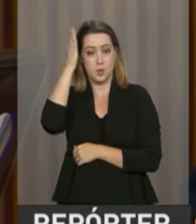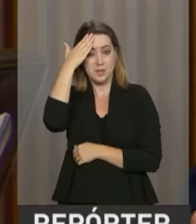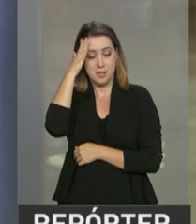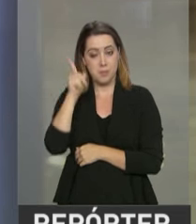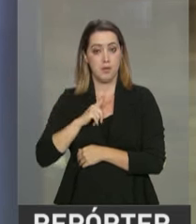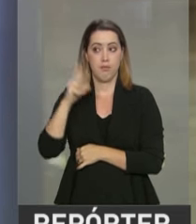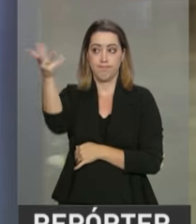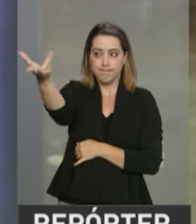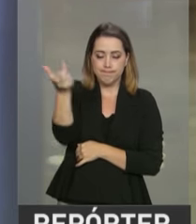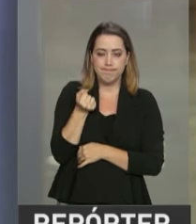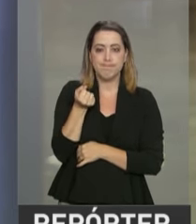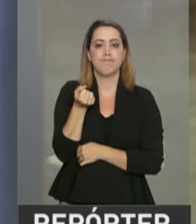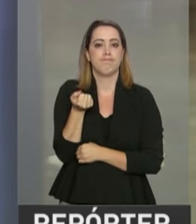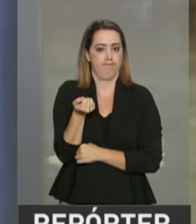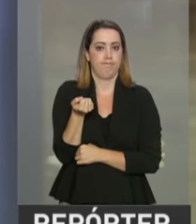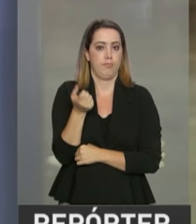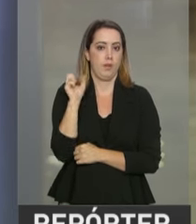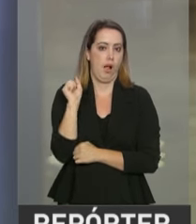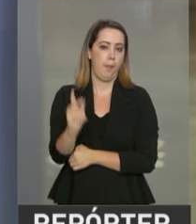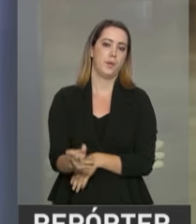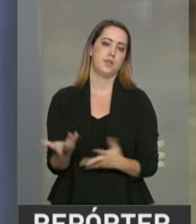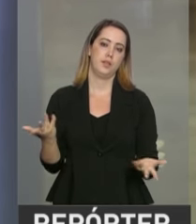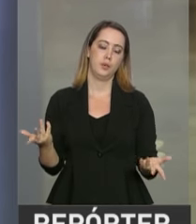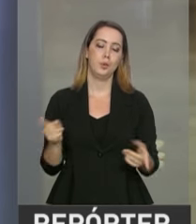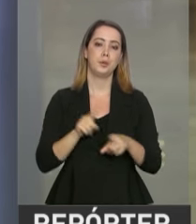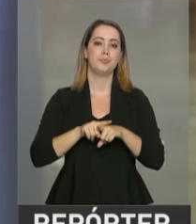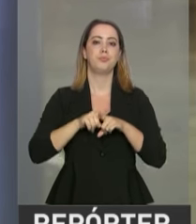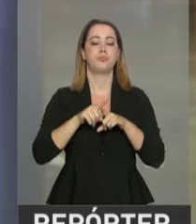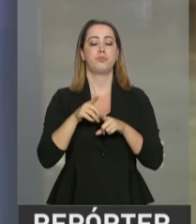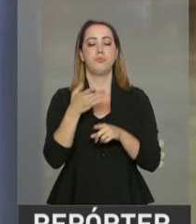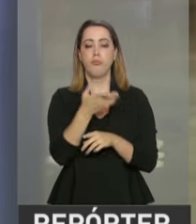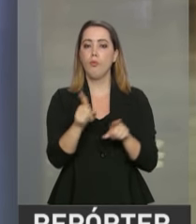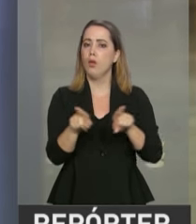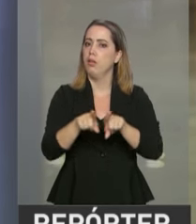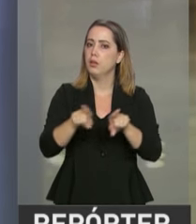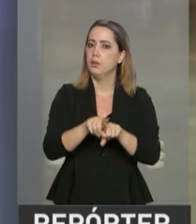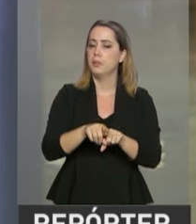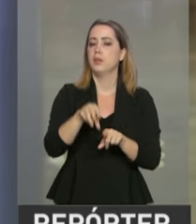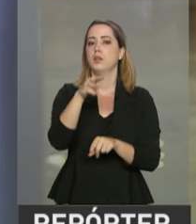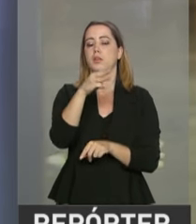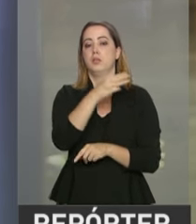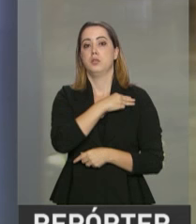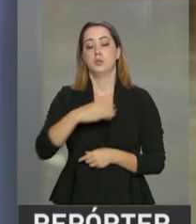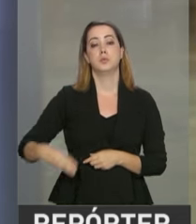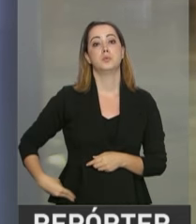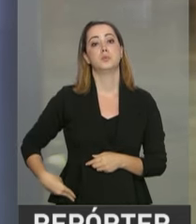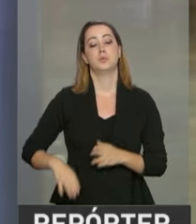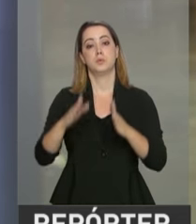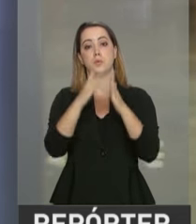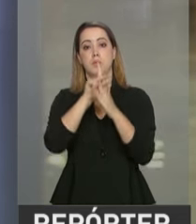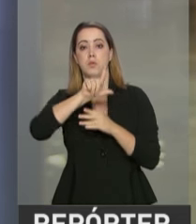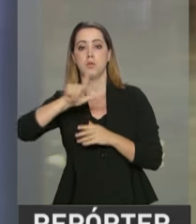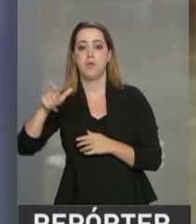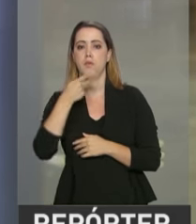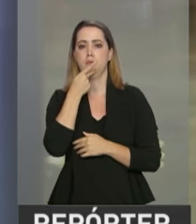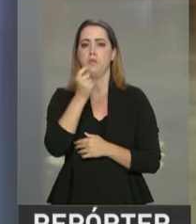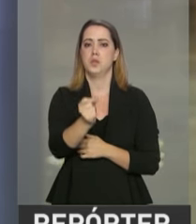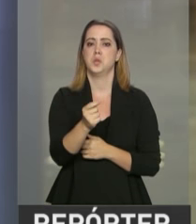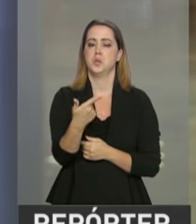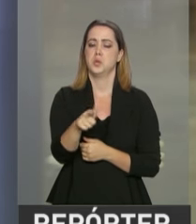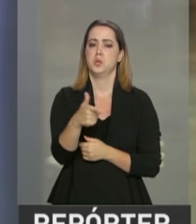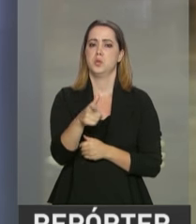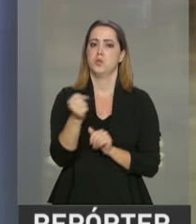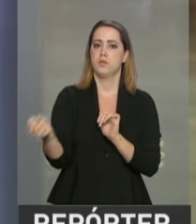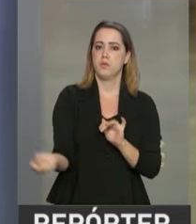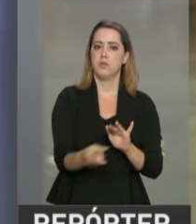aposentadoria. Já o ministro-chefe da Casa Civil, Eliseu Padilha, disse que se nenhuma reforma for feita, o